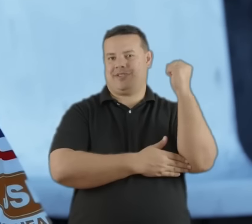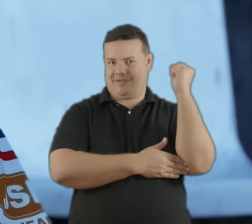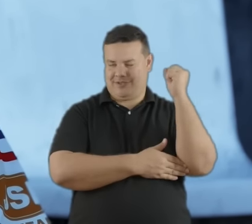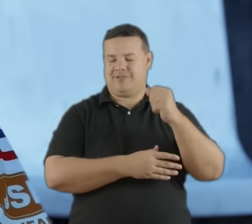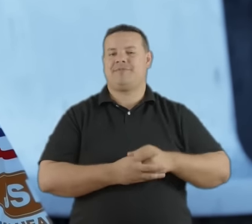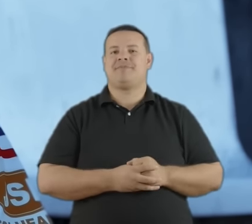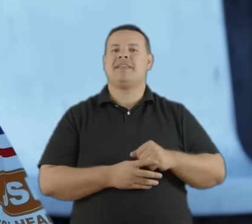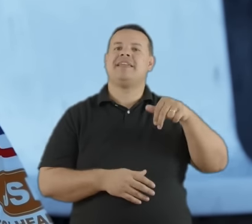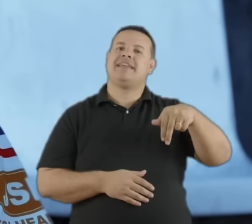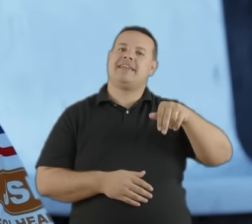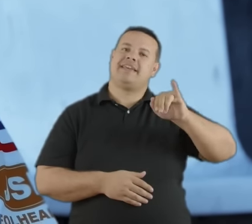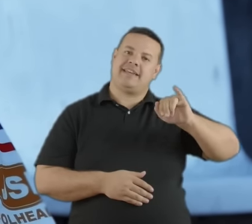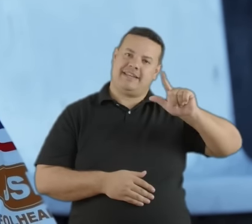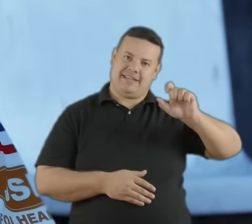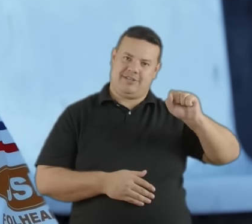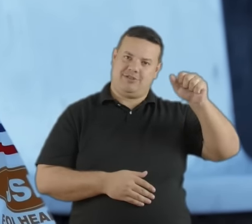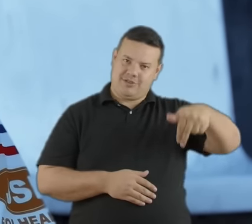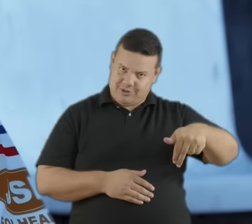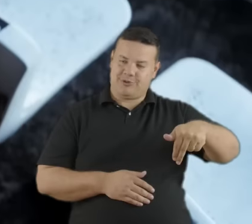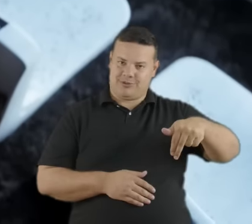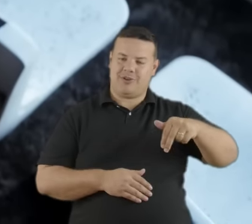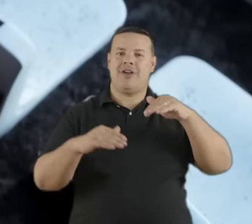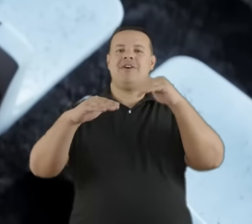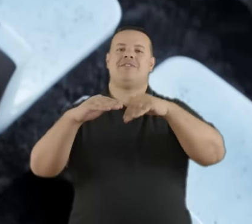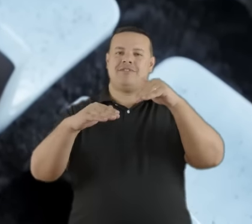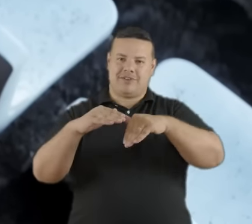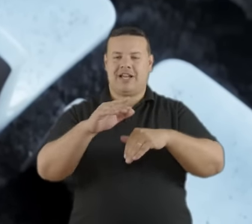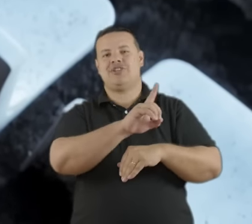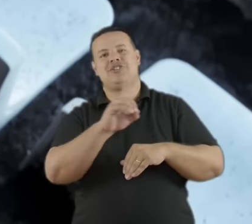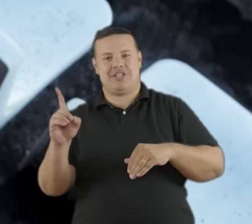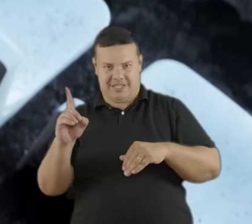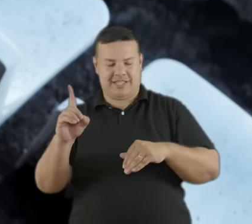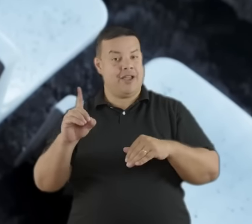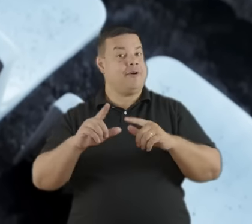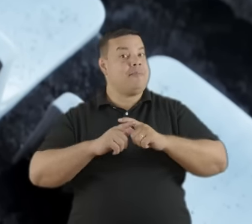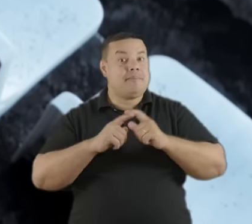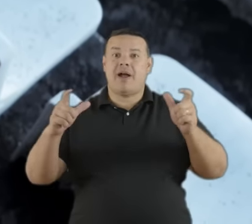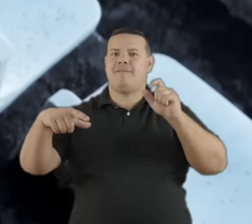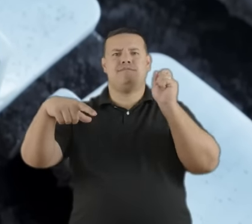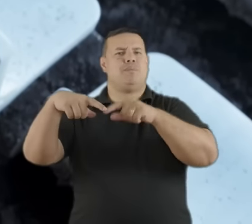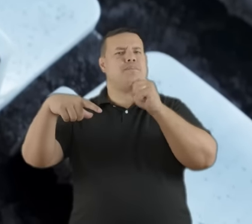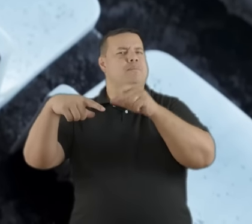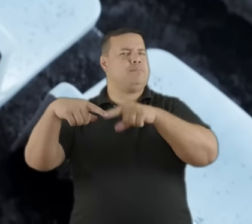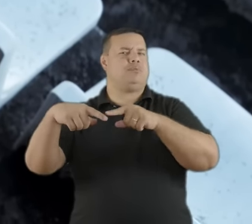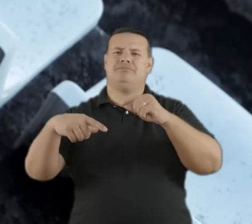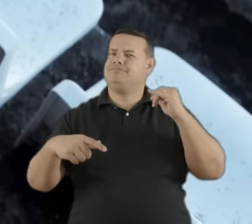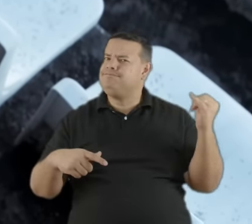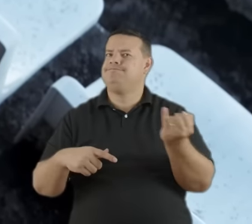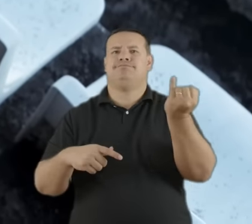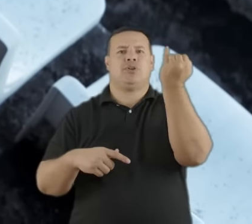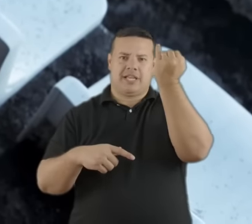Nilson Ora, ponta direita. Um dos maiores goleadores da história da Associação Olímpica de Itabaiana. Ele foi